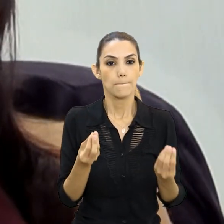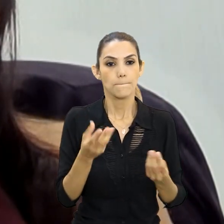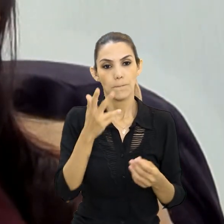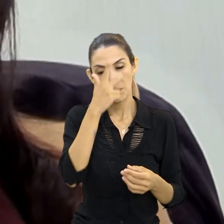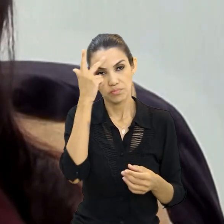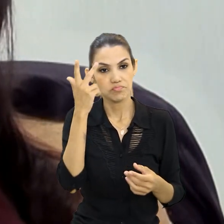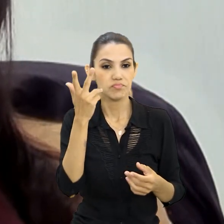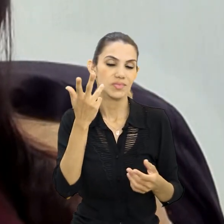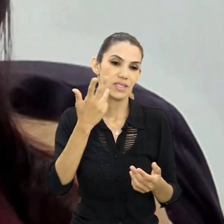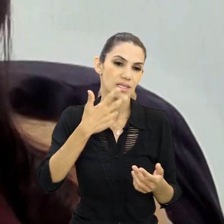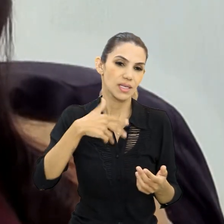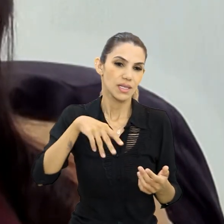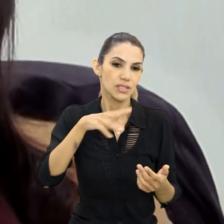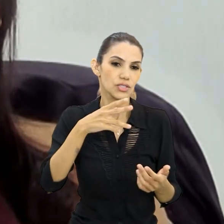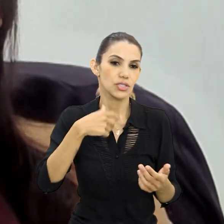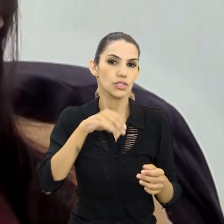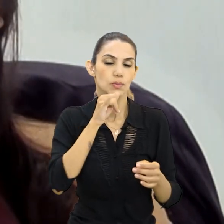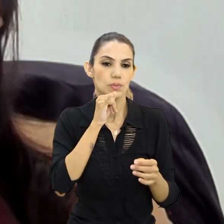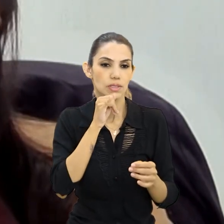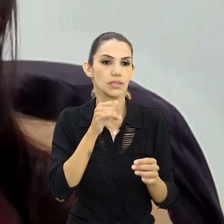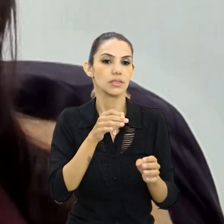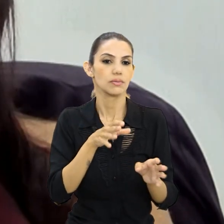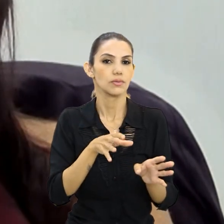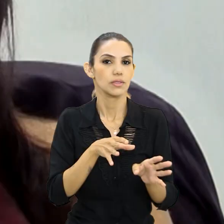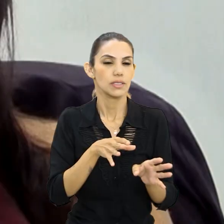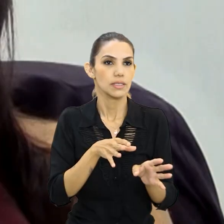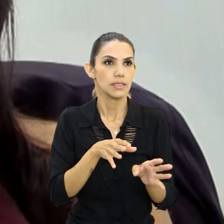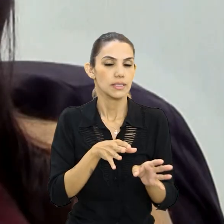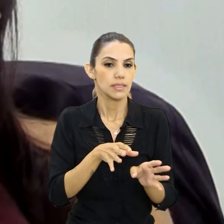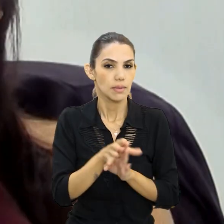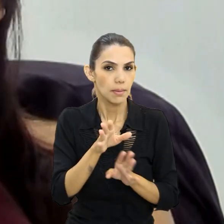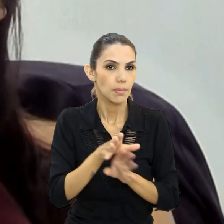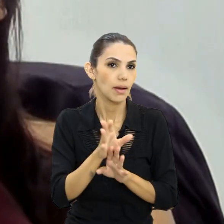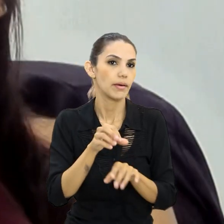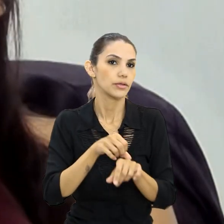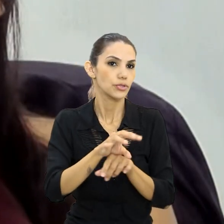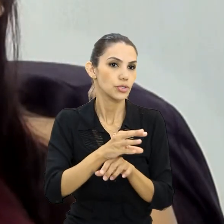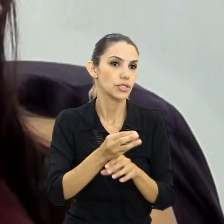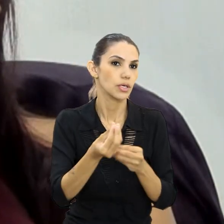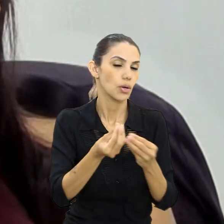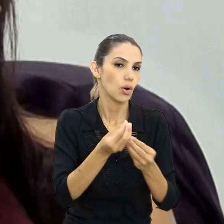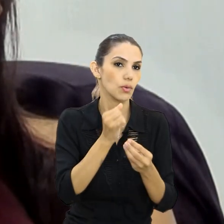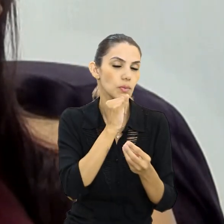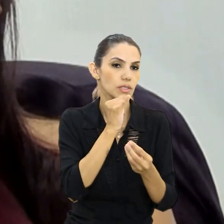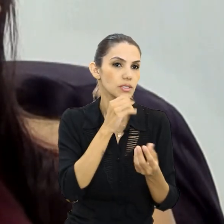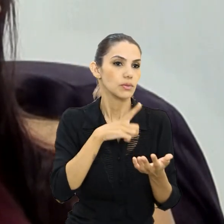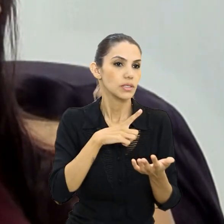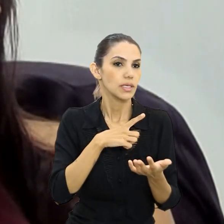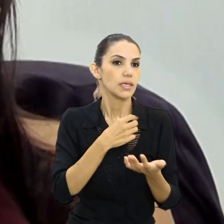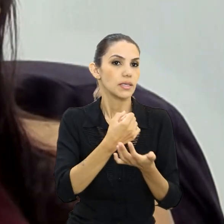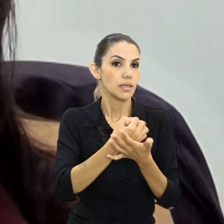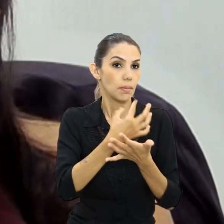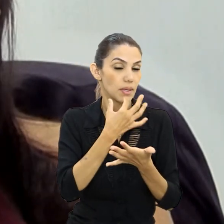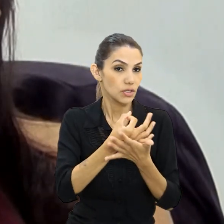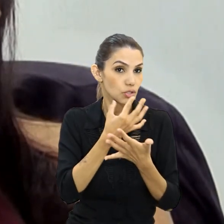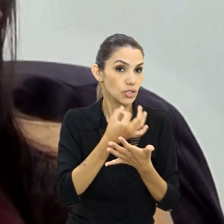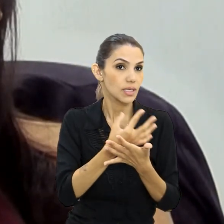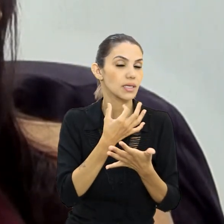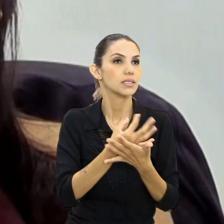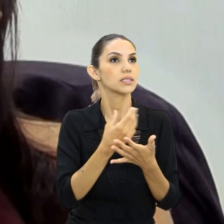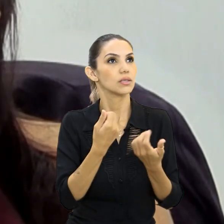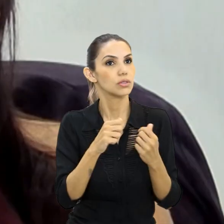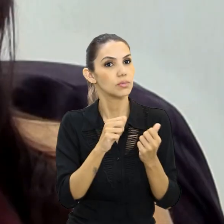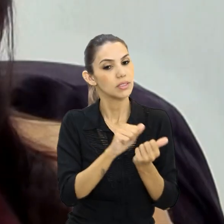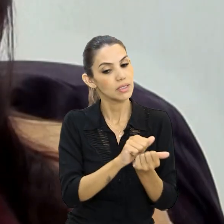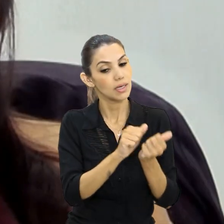Então, às vezes, a gente tem que ajustar o medicamento para que a gente consiga administrar. Então, muitas